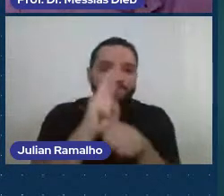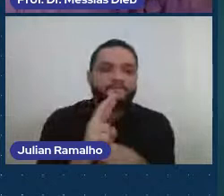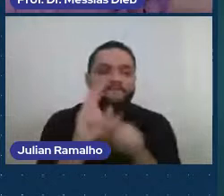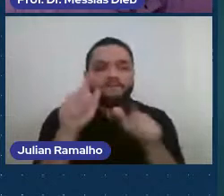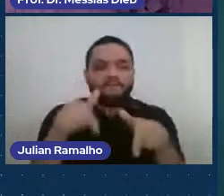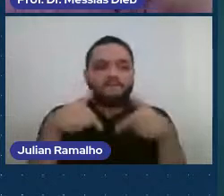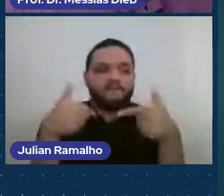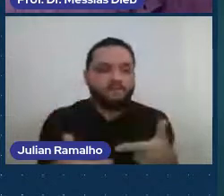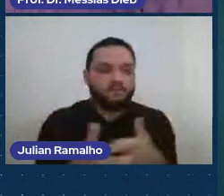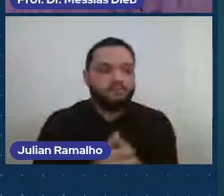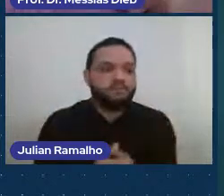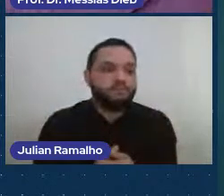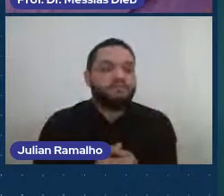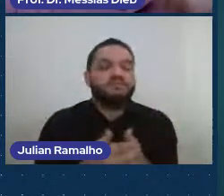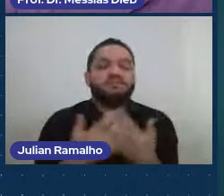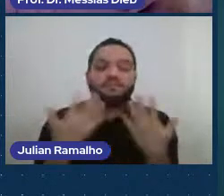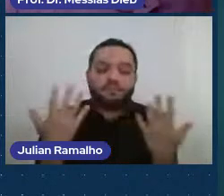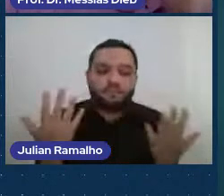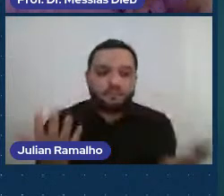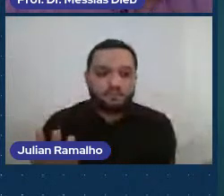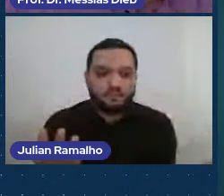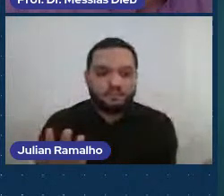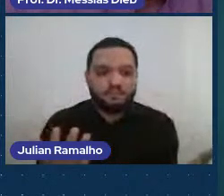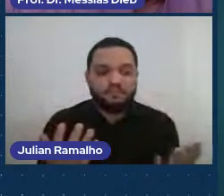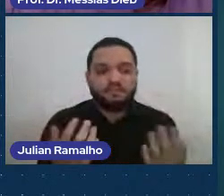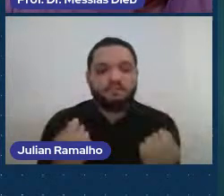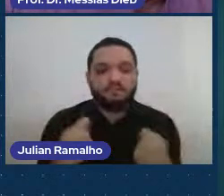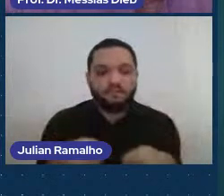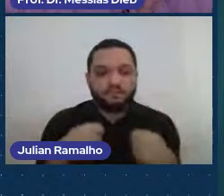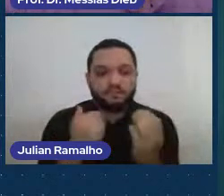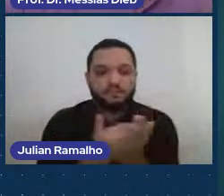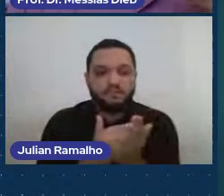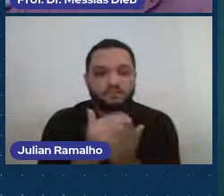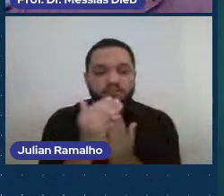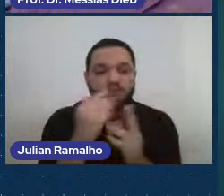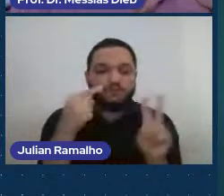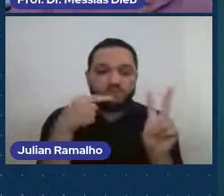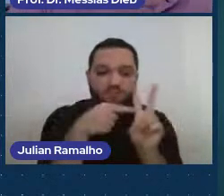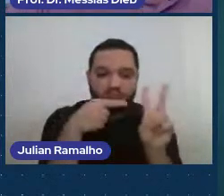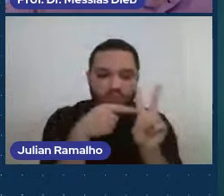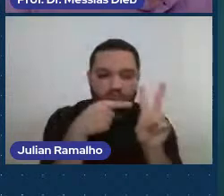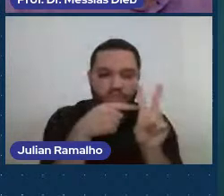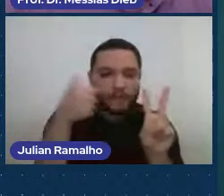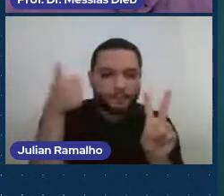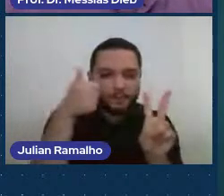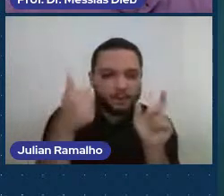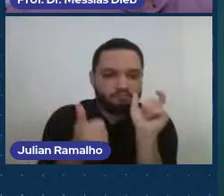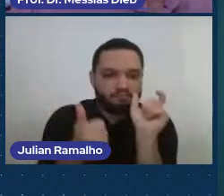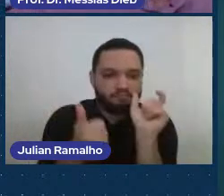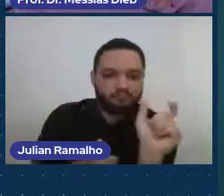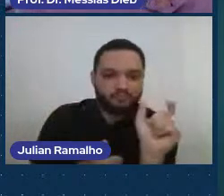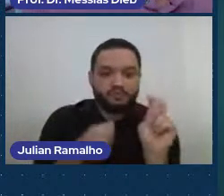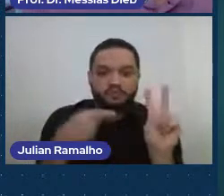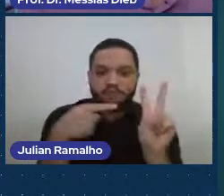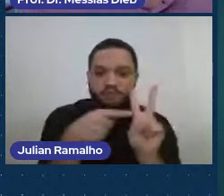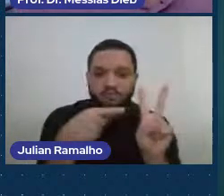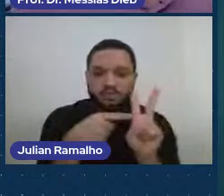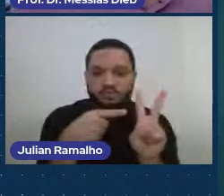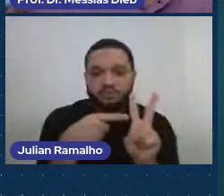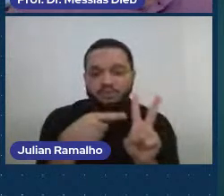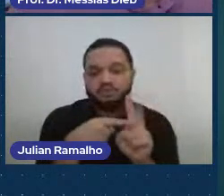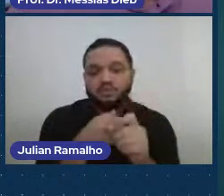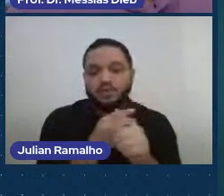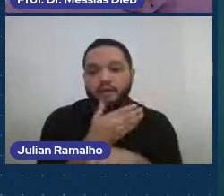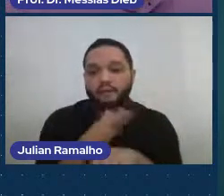Então, necessariamente, eles têm que começar com um verbo. E, pela prática de escrita